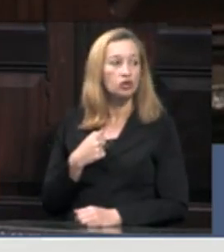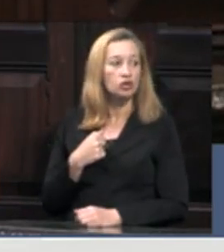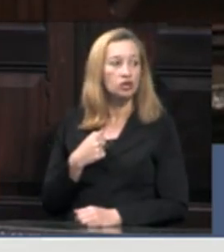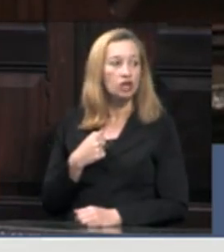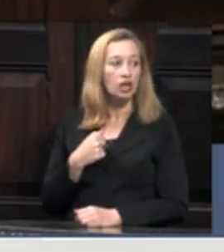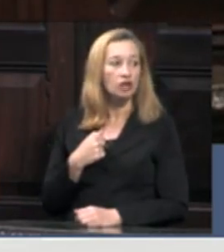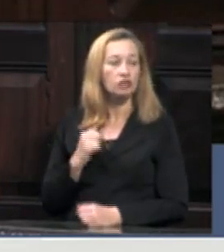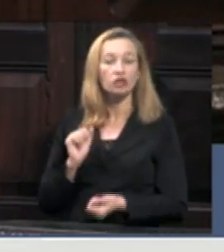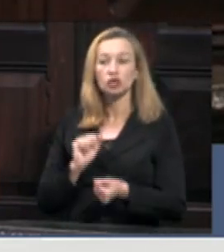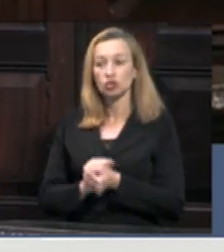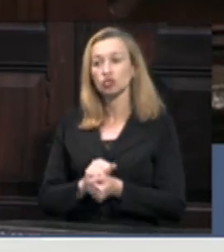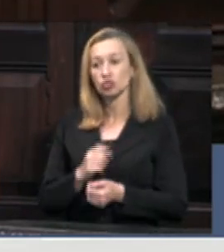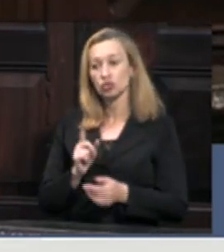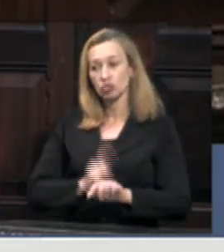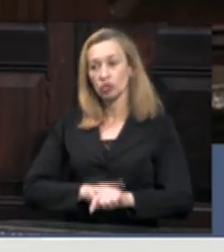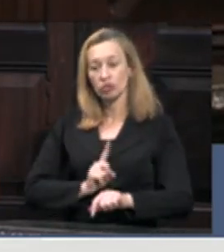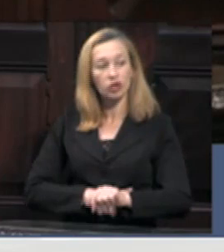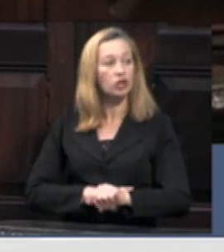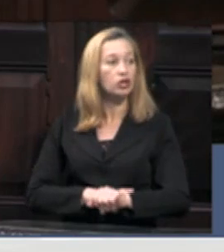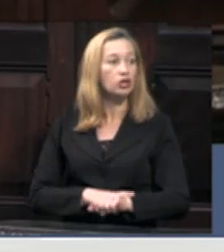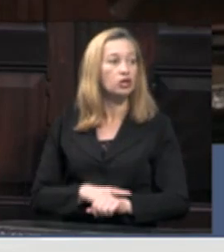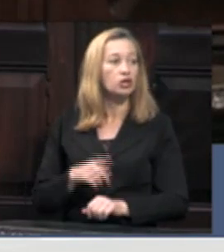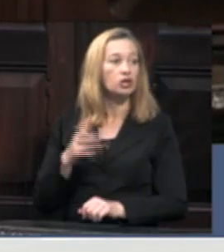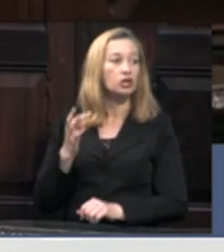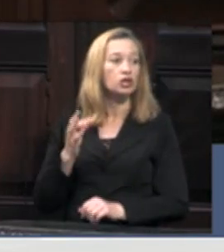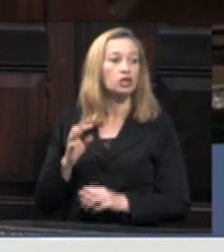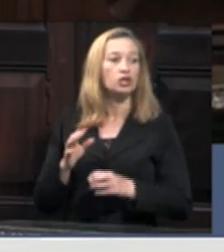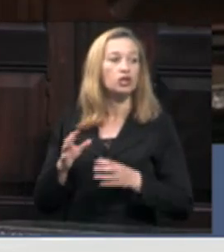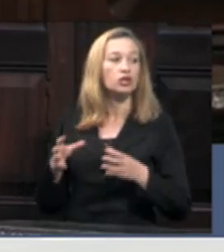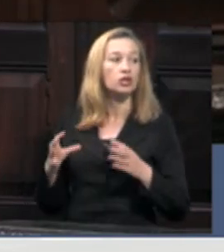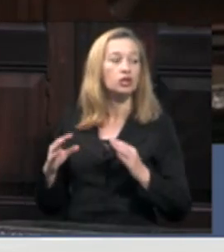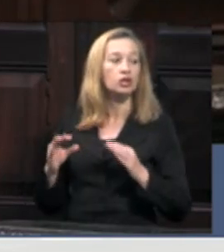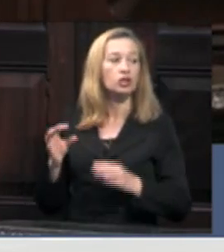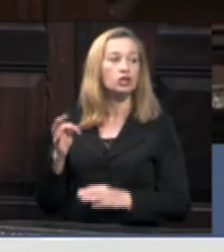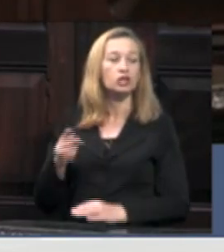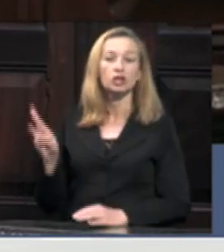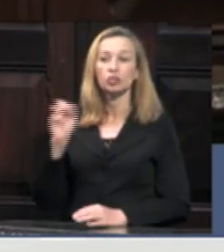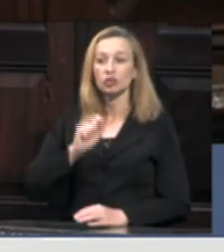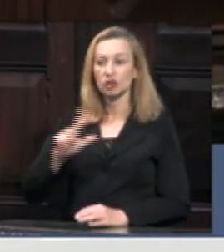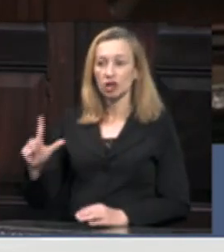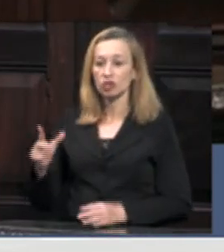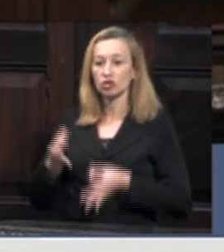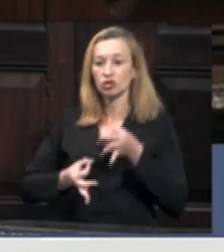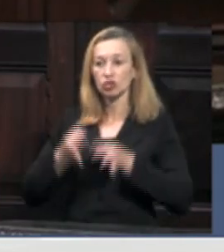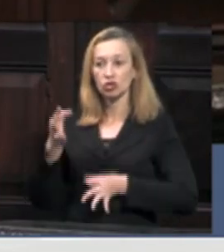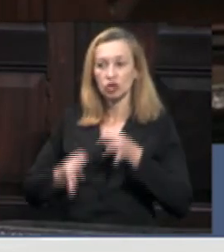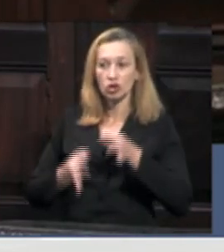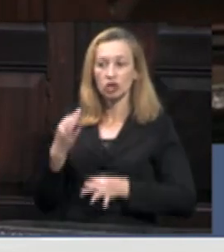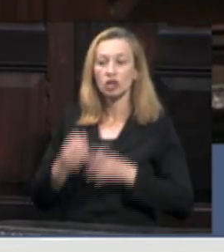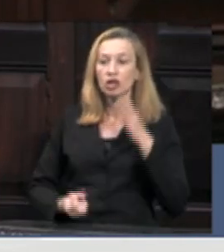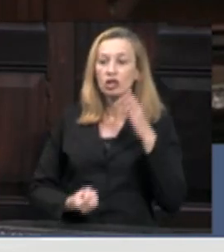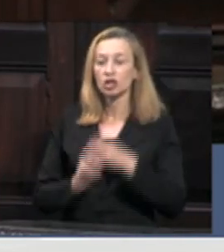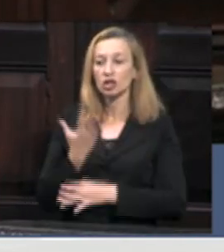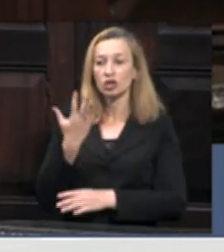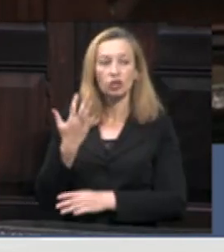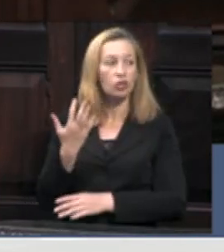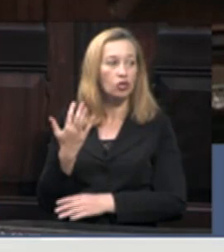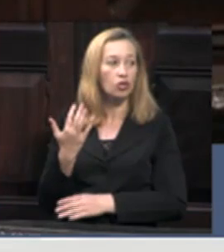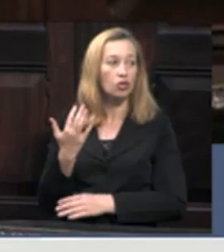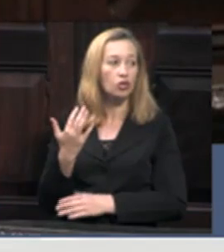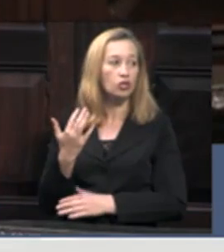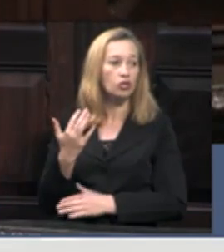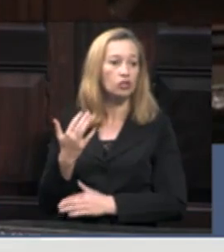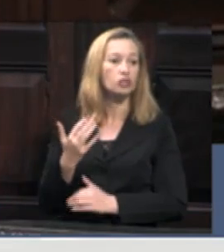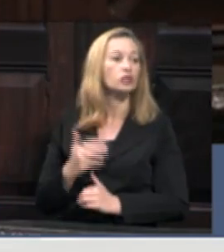dos protagonistas, o Tribunal de Justiça criou a segunda vara de